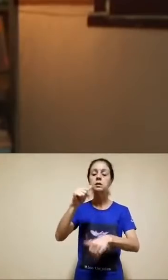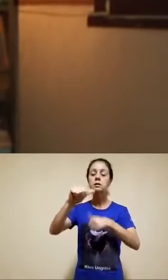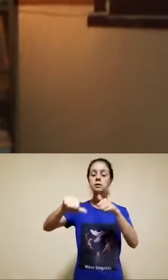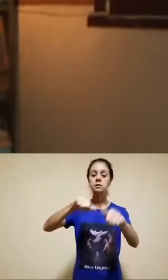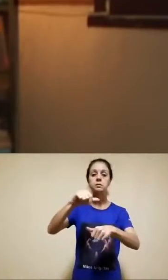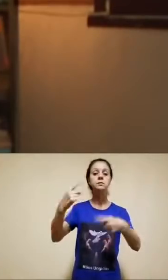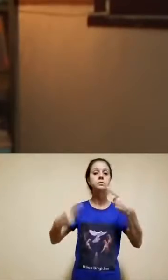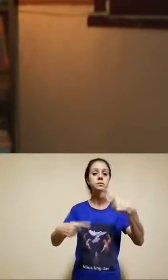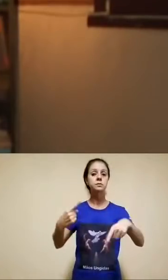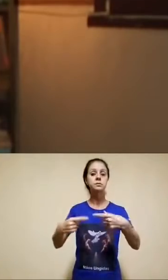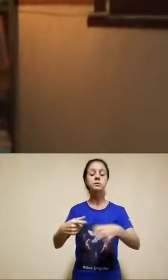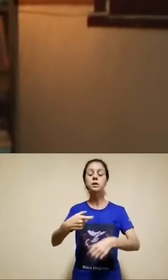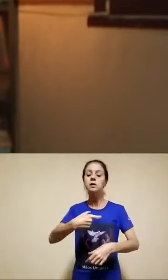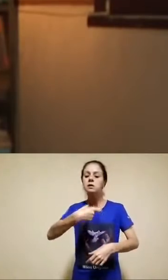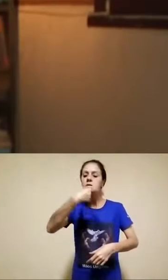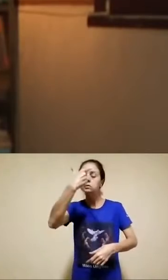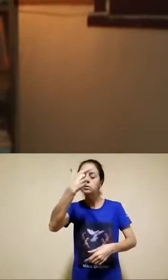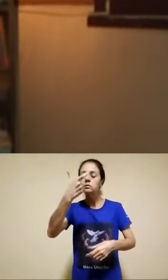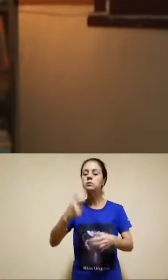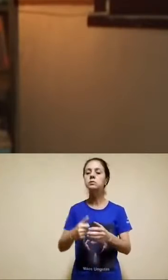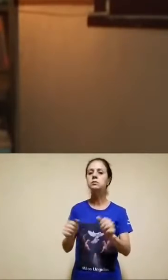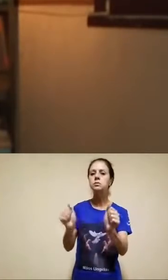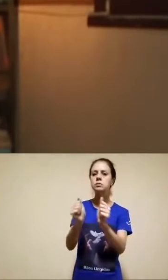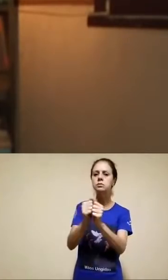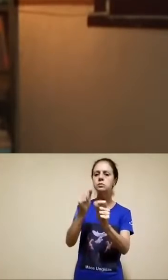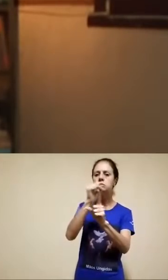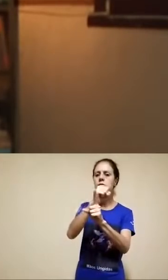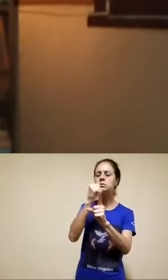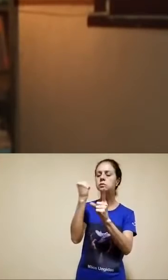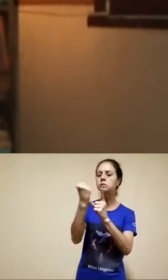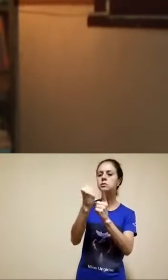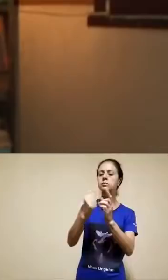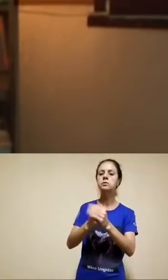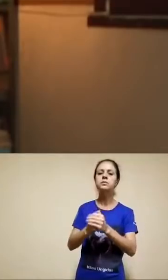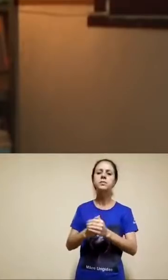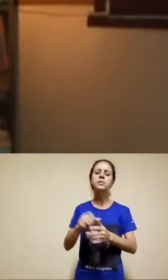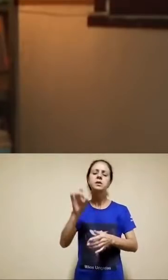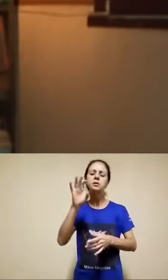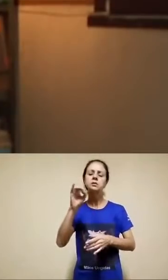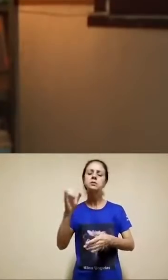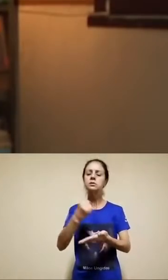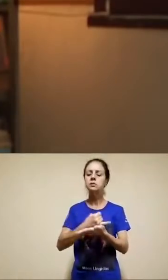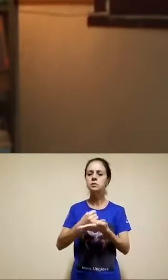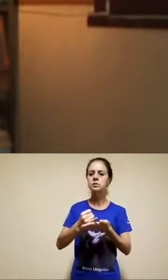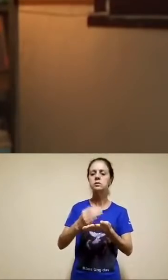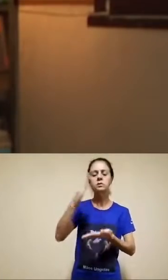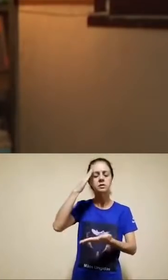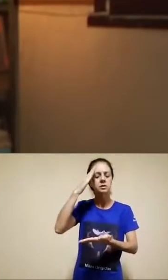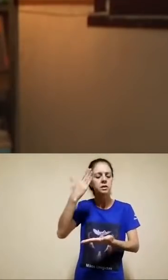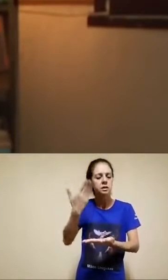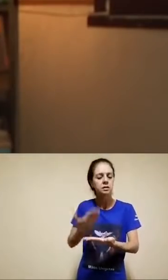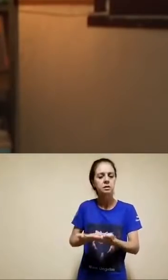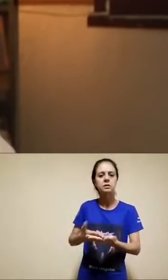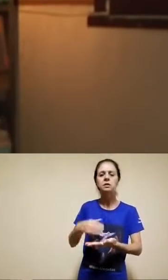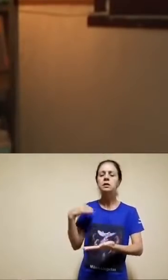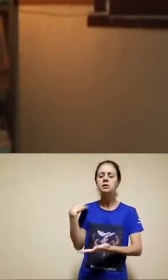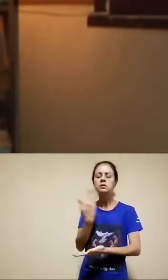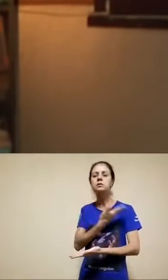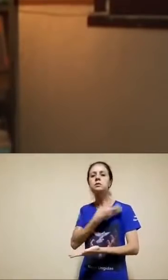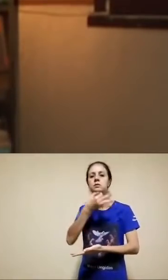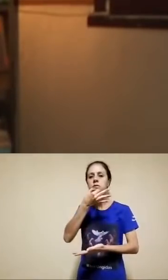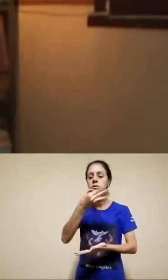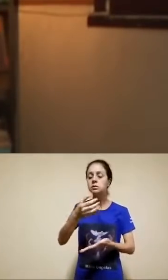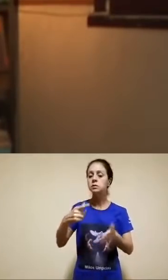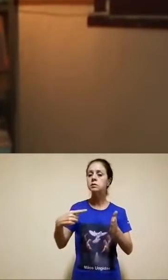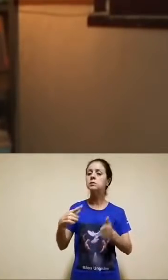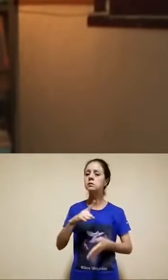um parlamento mais identificado com a sociedade, não só isso vai infundir confiança, como na nossa opinião é o ponto de partida para outras